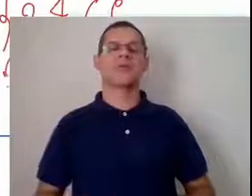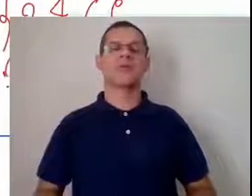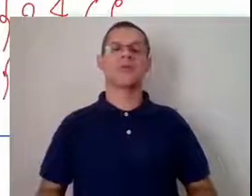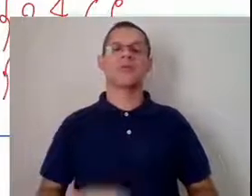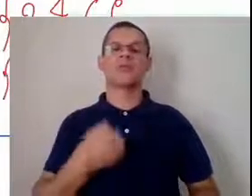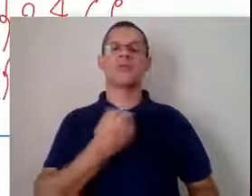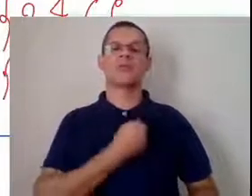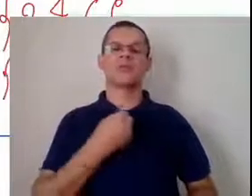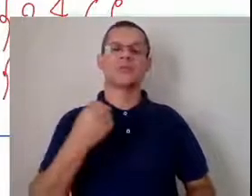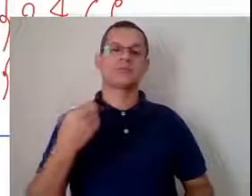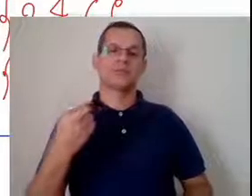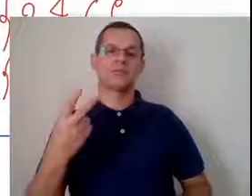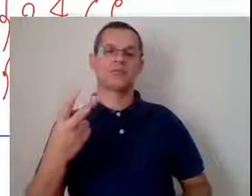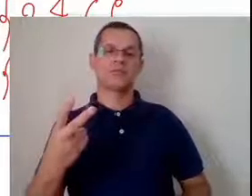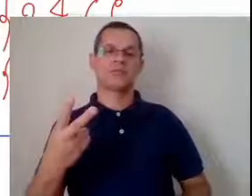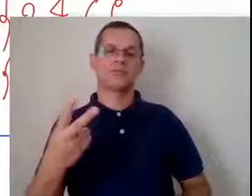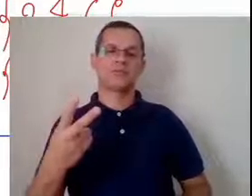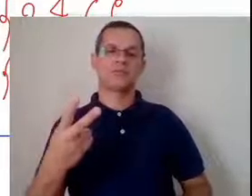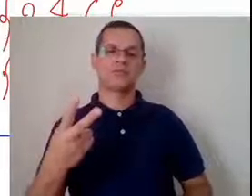É o número